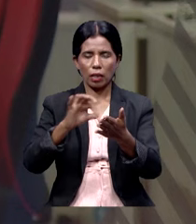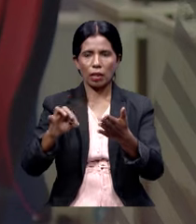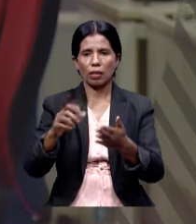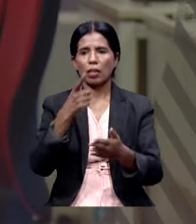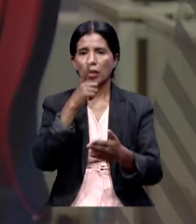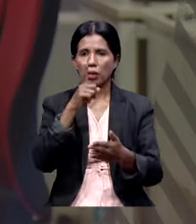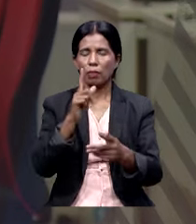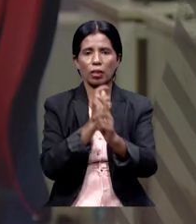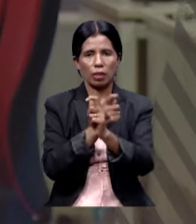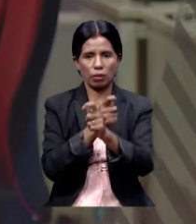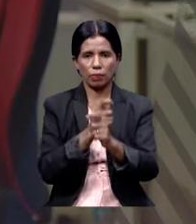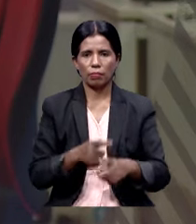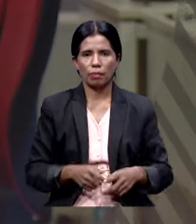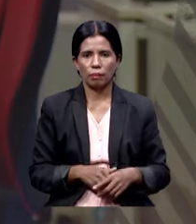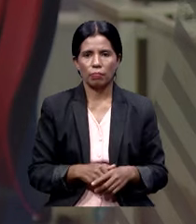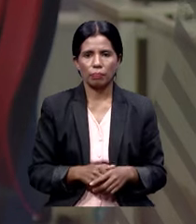clientetum.